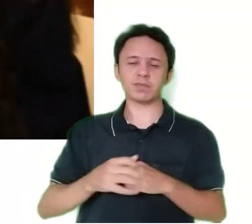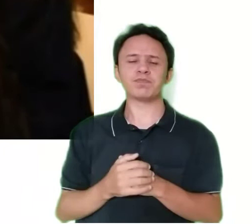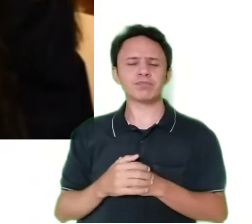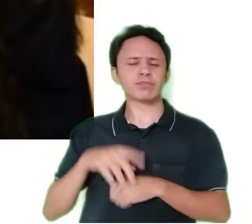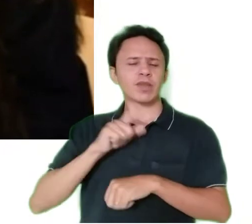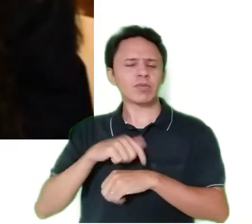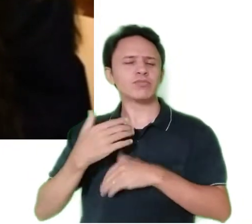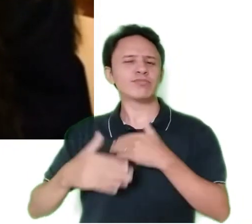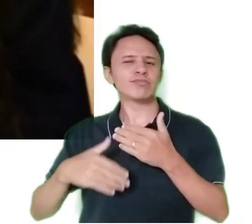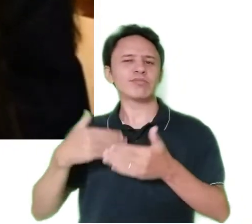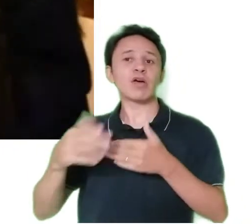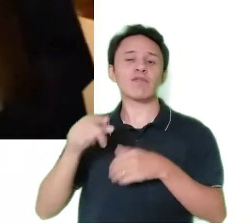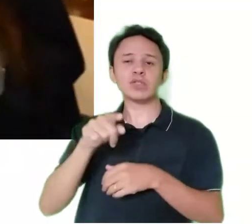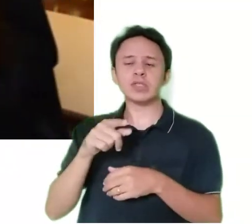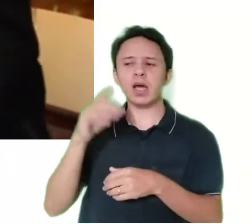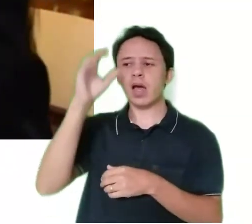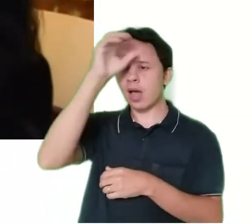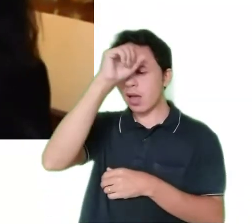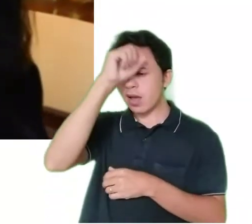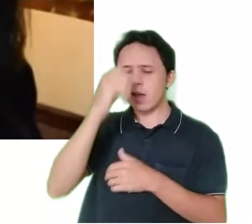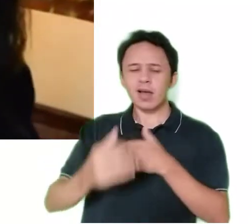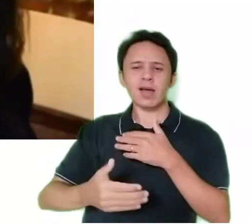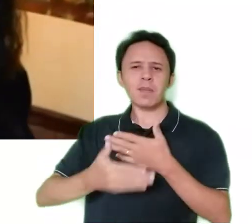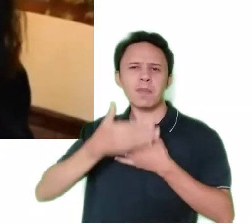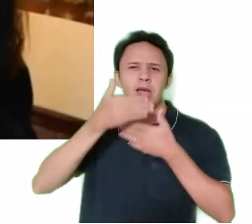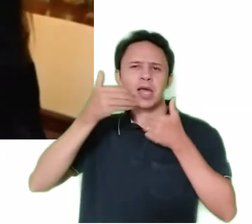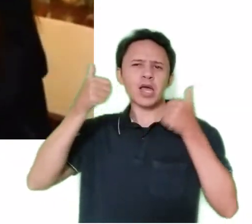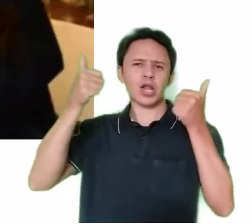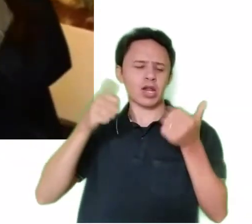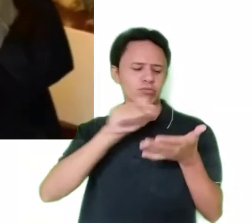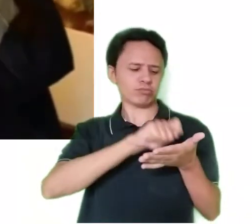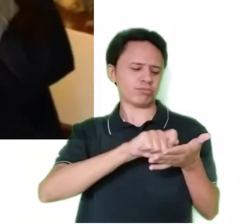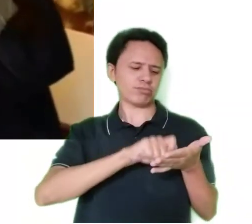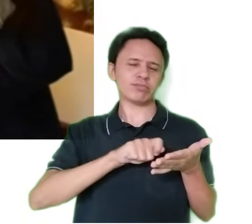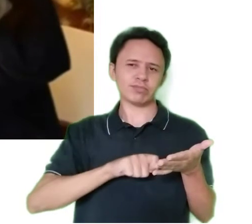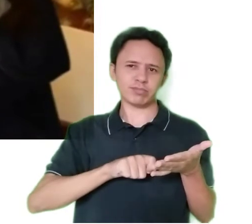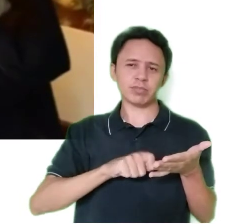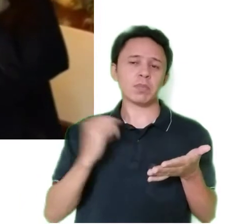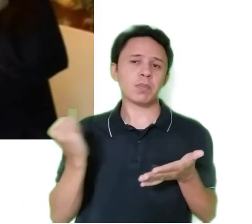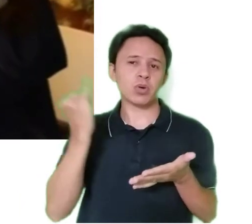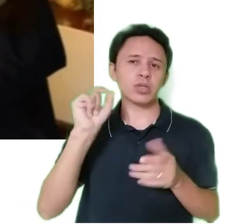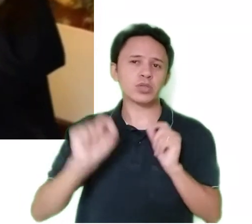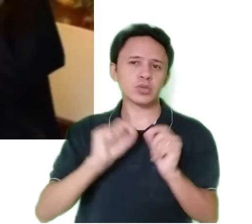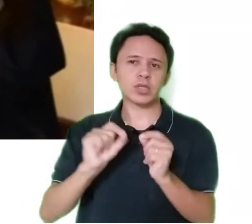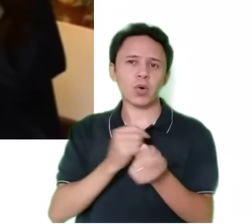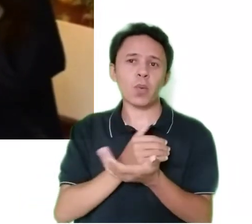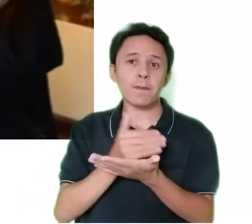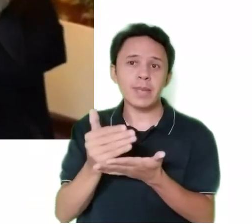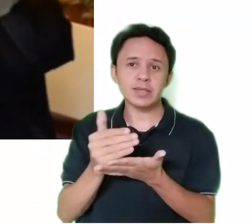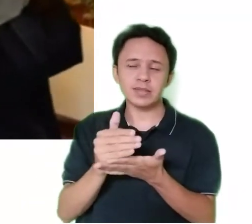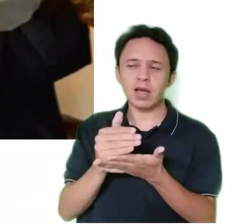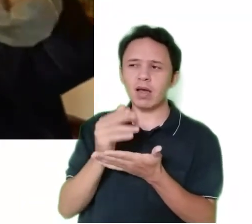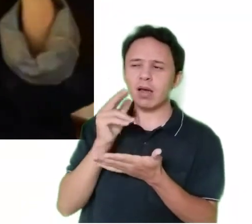o tempo, você irá aperfeiçoando o seu método de tomada de nota. O importante é